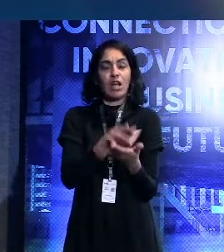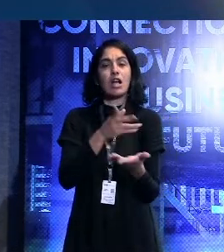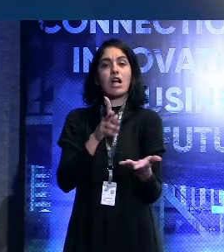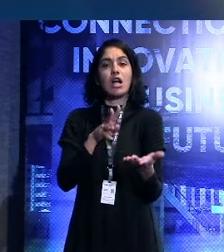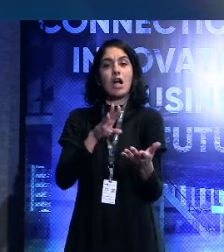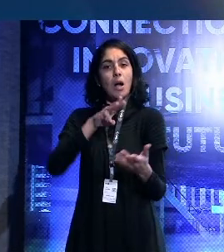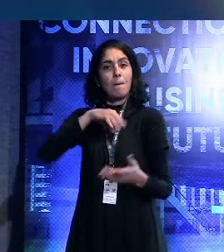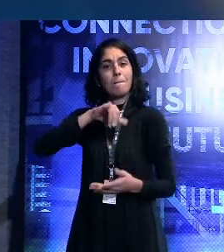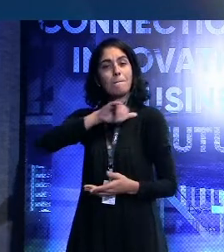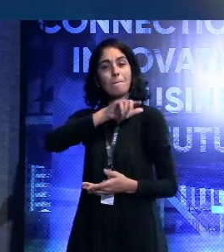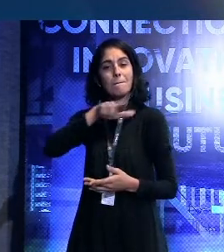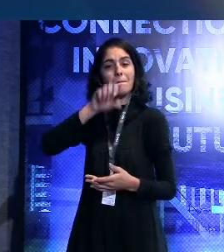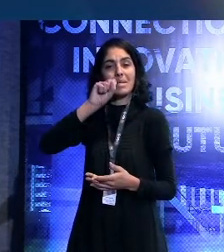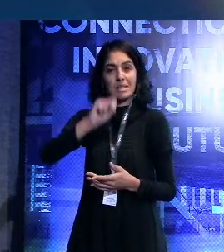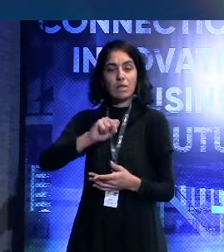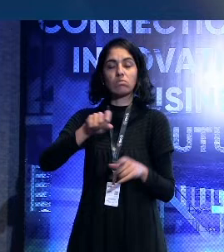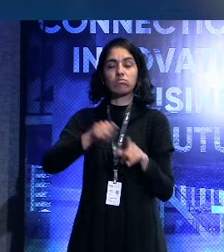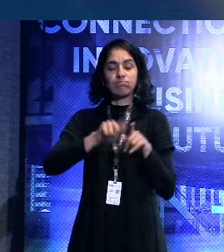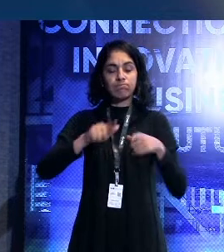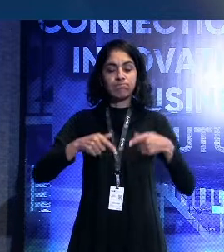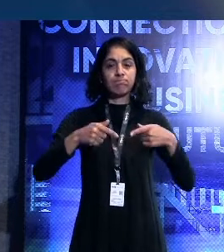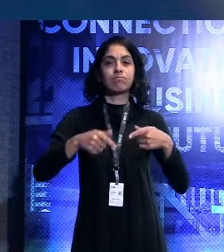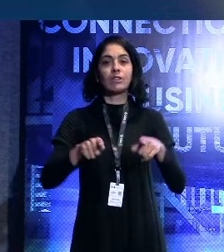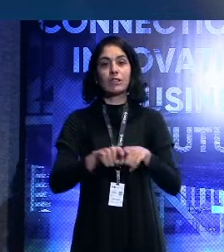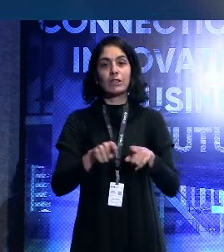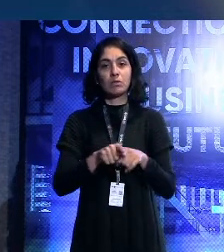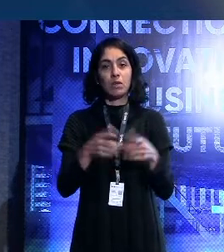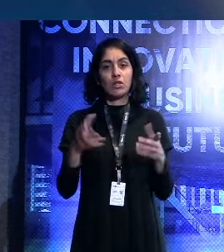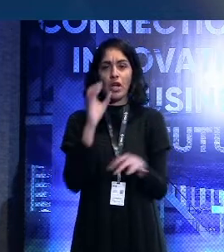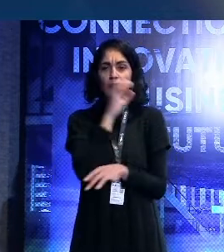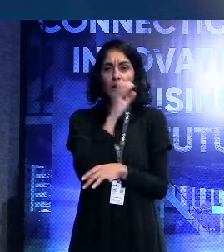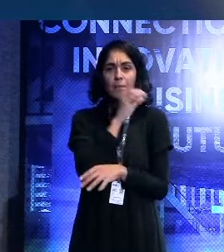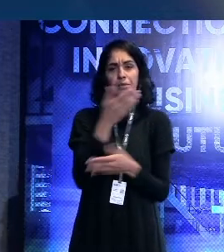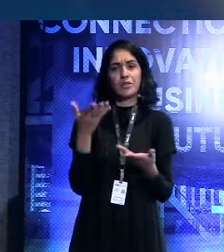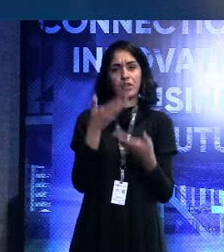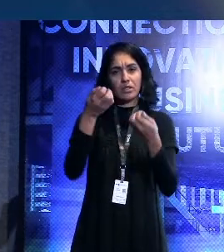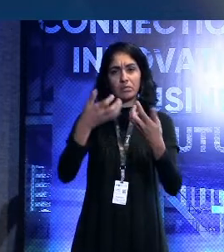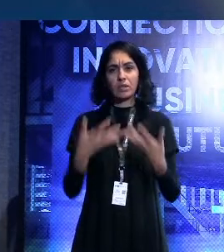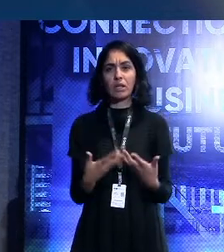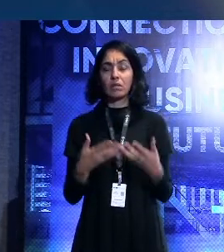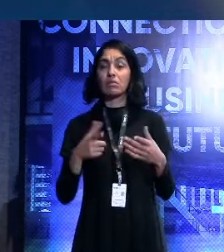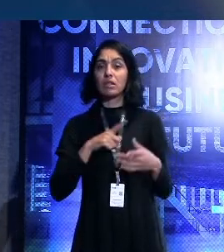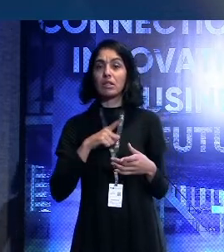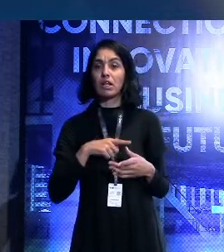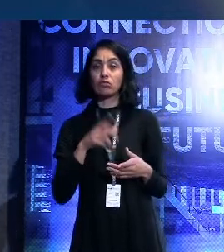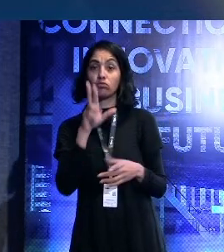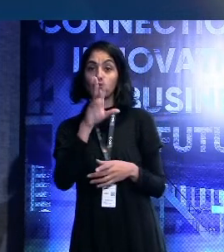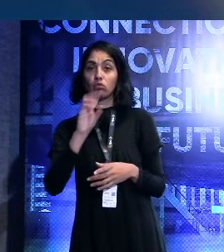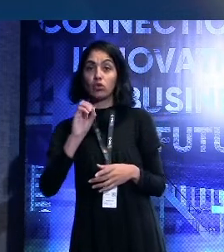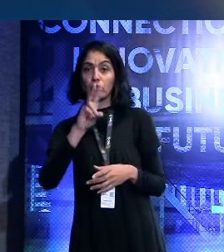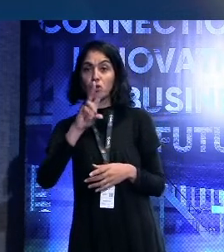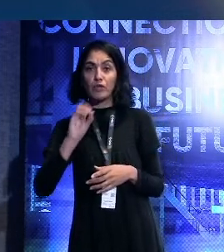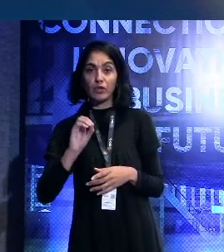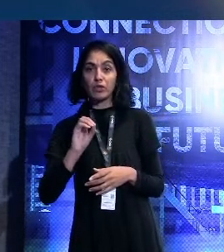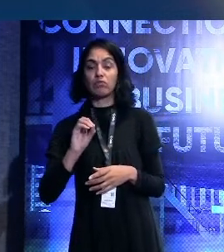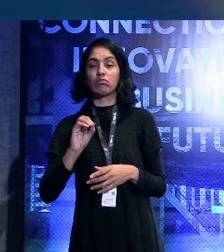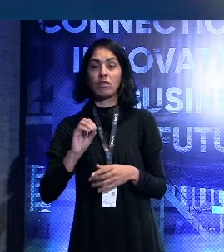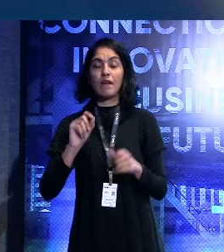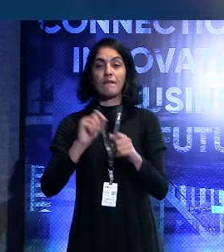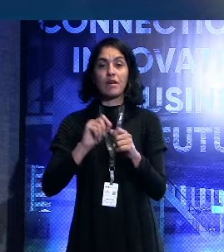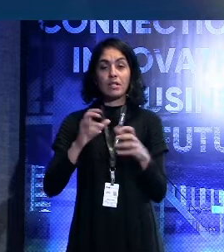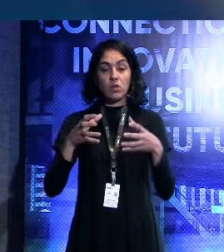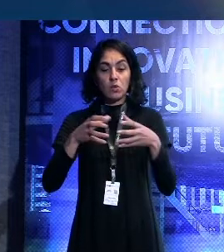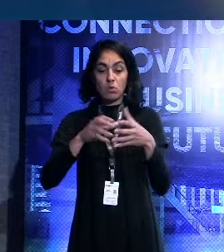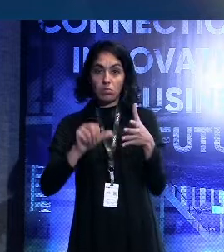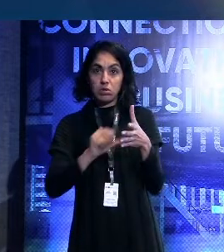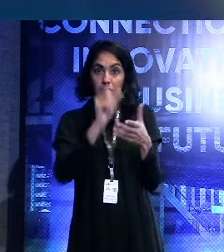O foco de formação e inclusão de novos talentos, como eu havia comentado rapidinho com vocês. Nós lançamos, então, em 2020, para realizar a primeira turma em